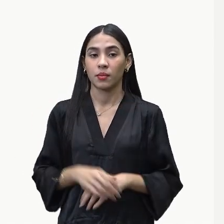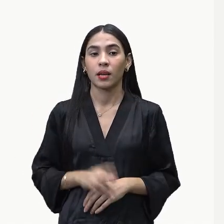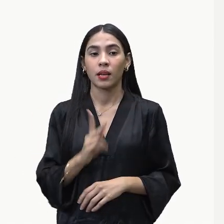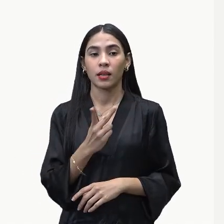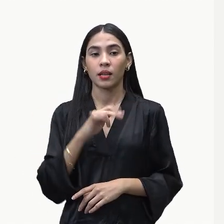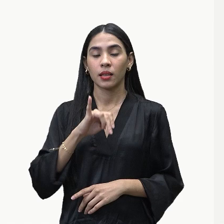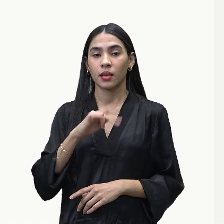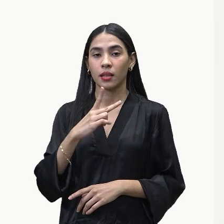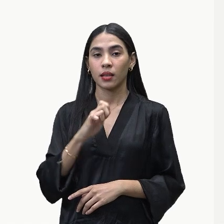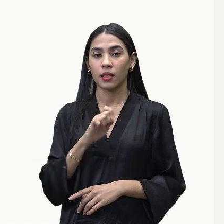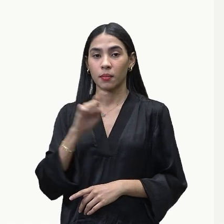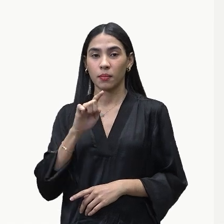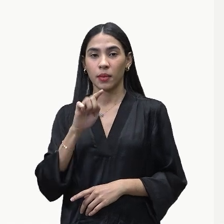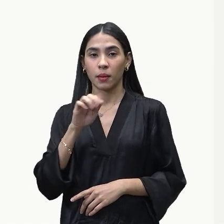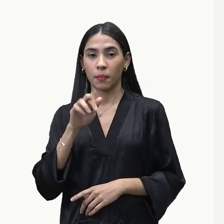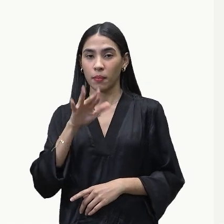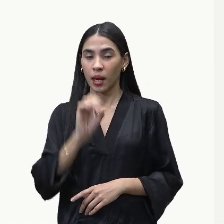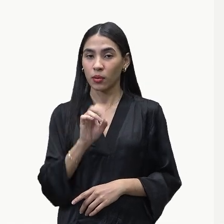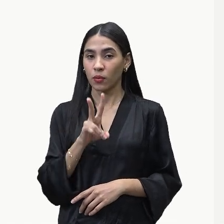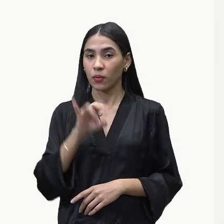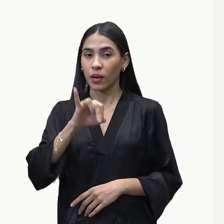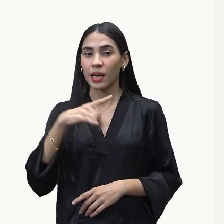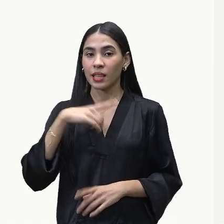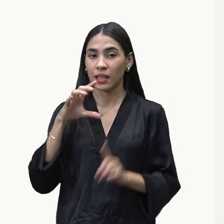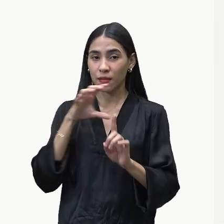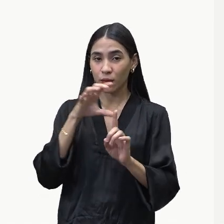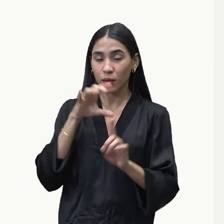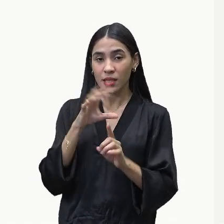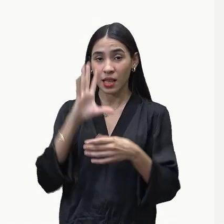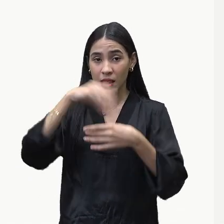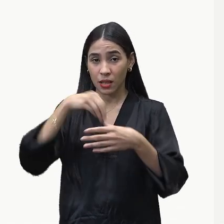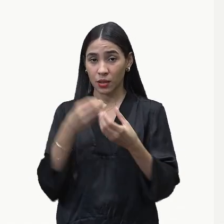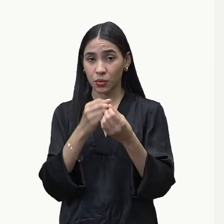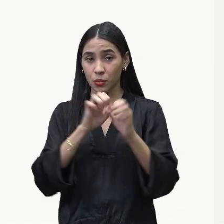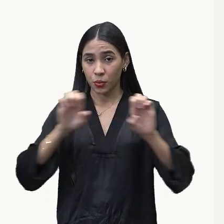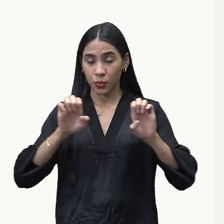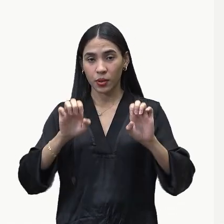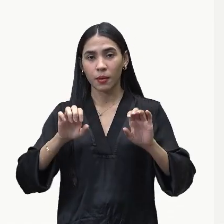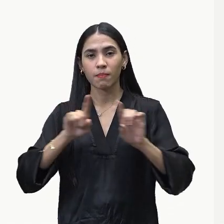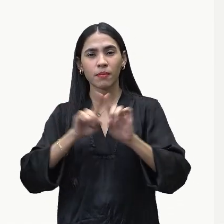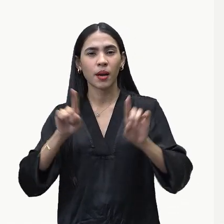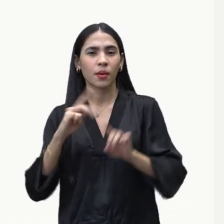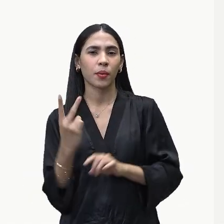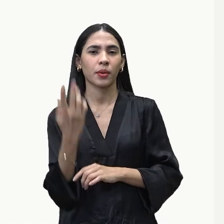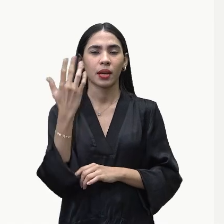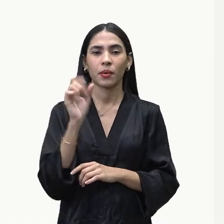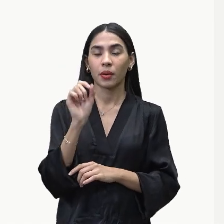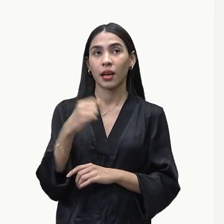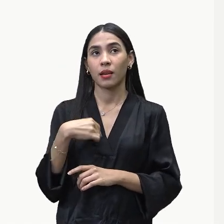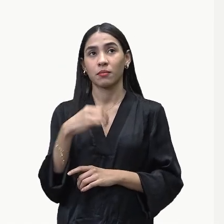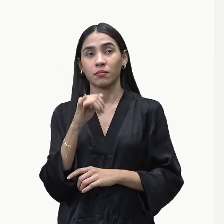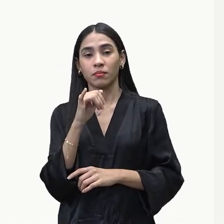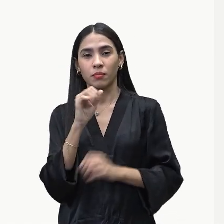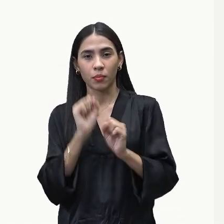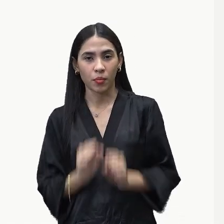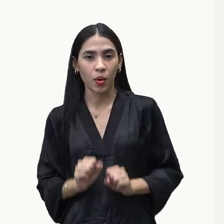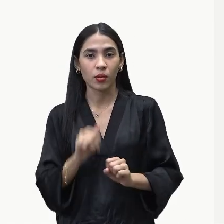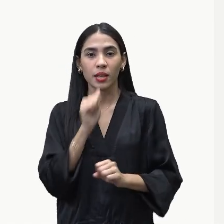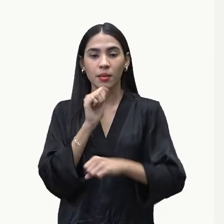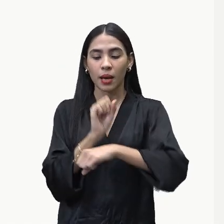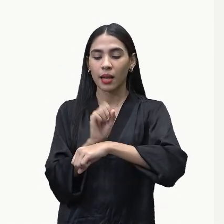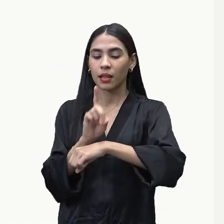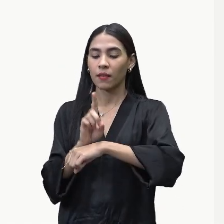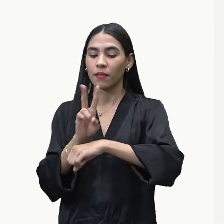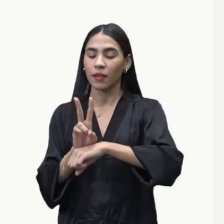hipérbato, ele vai mexer com essa estrutura. Então, o que acontece? Eu posso, de repente, ter o adjunto